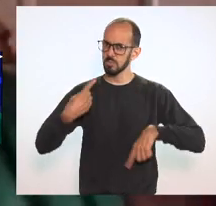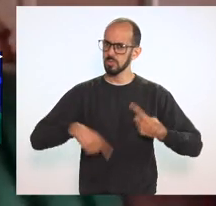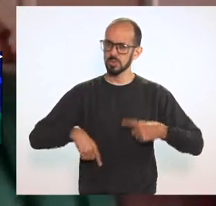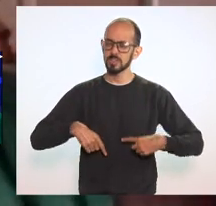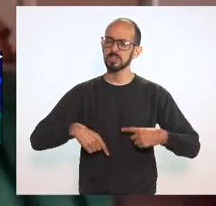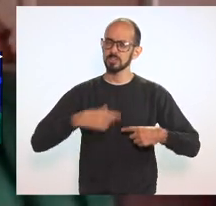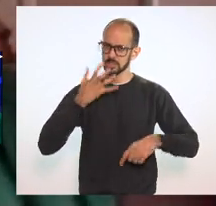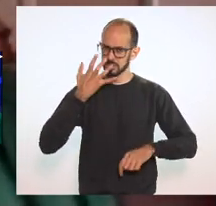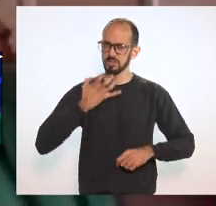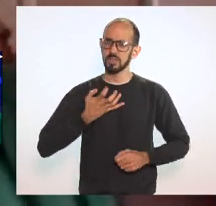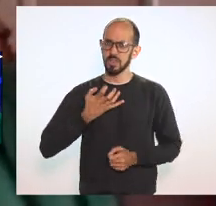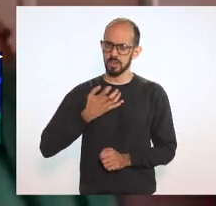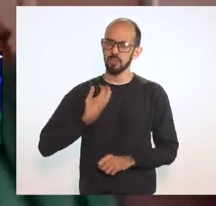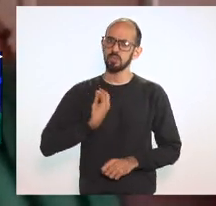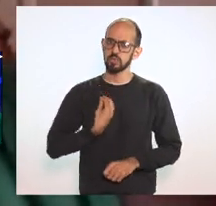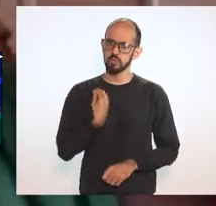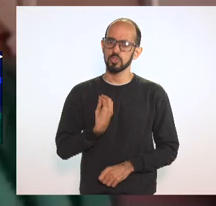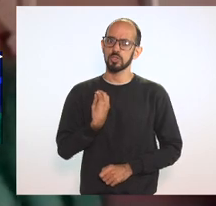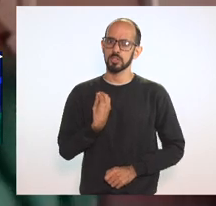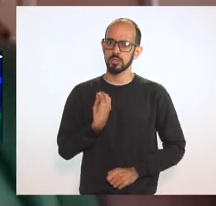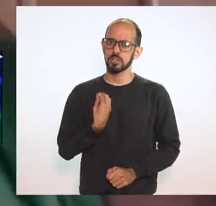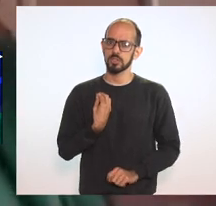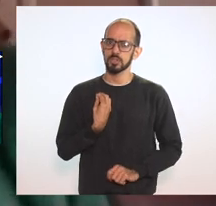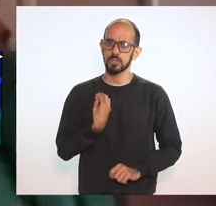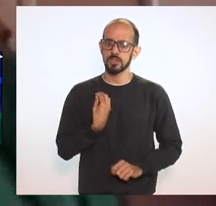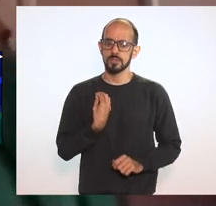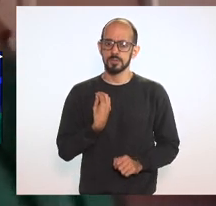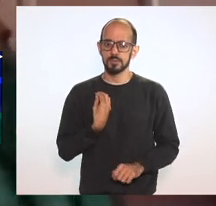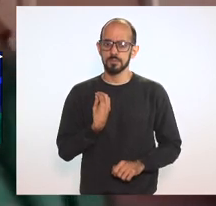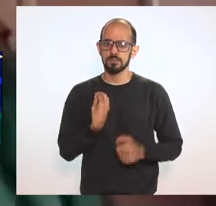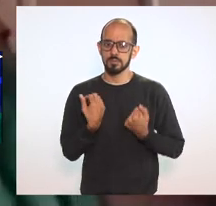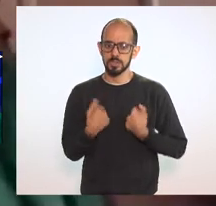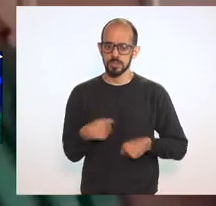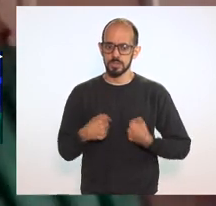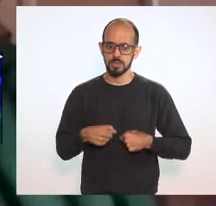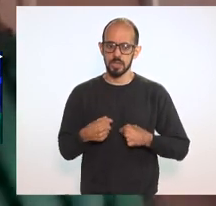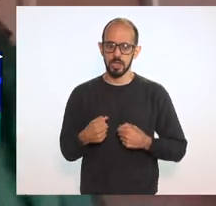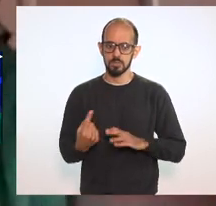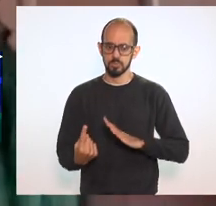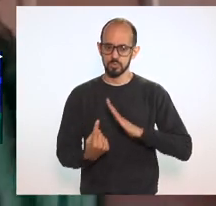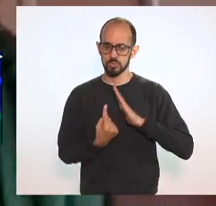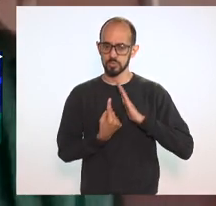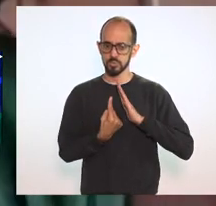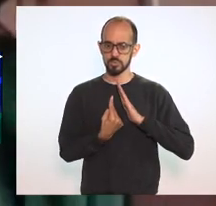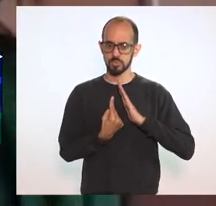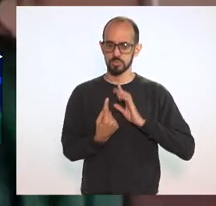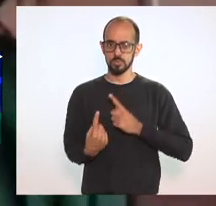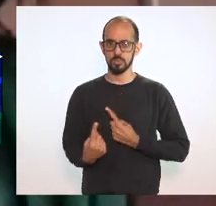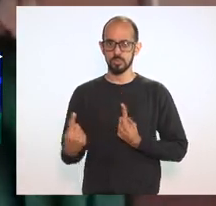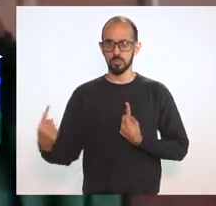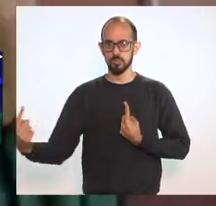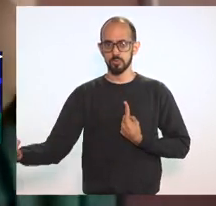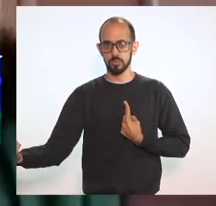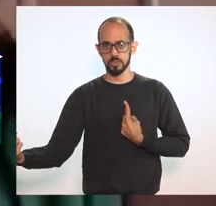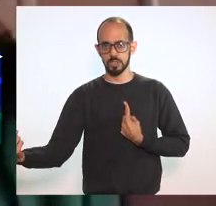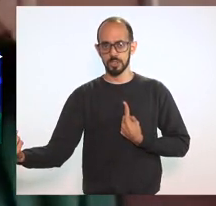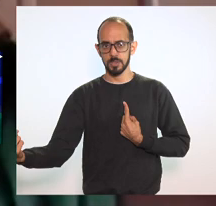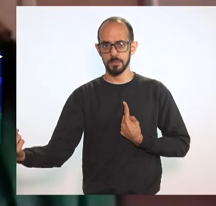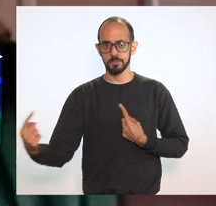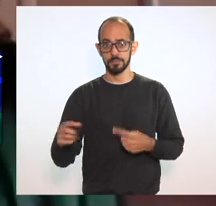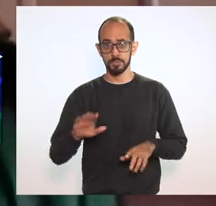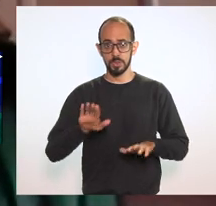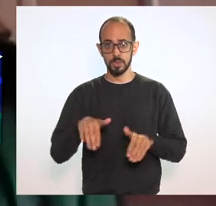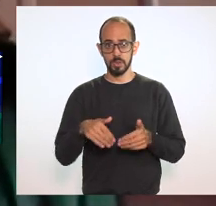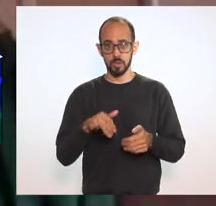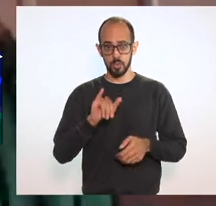nesse sentido e nós precisamos de isolamento um bloco traz uma